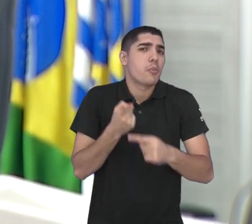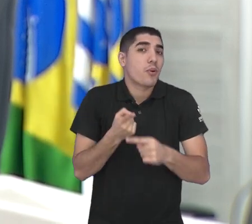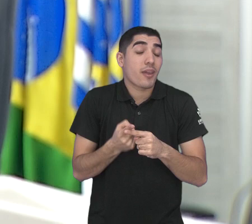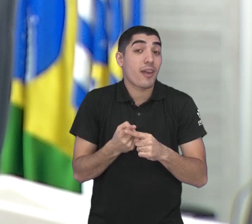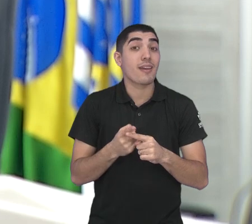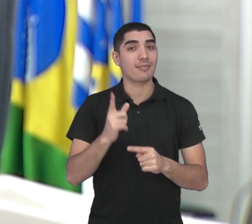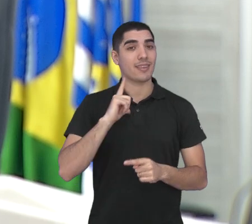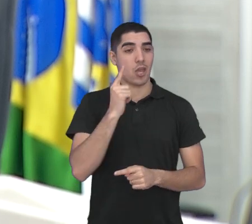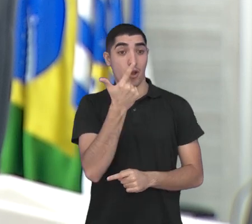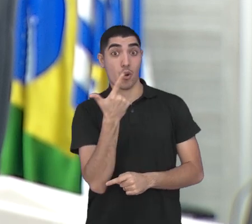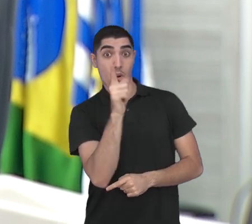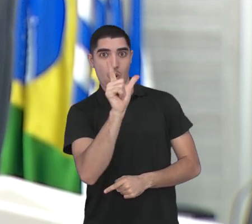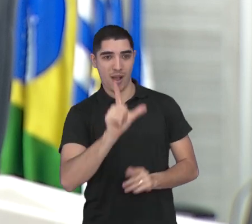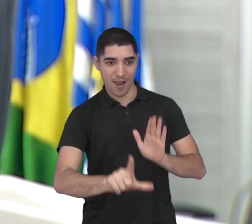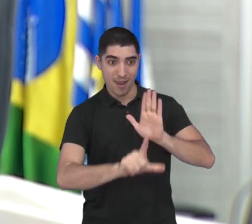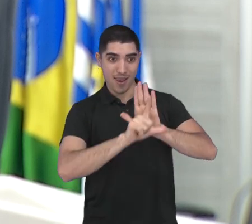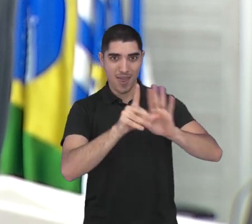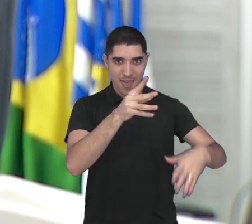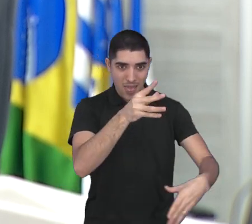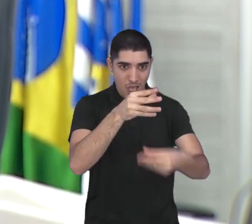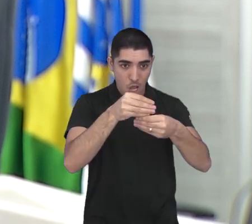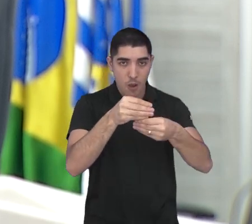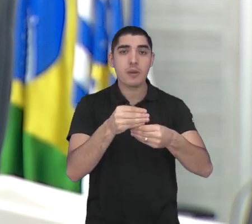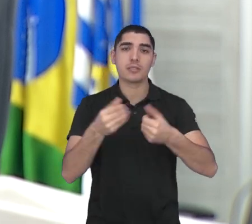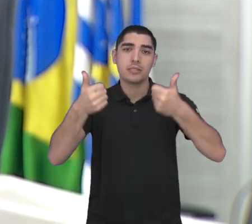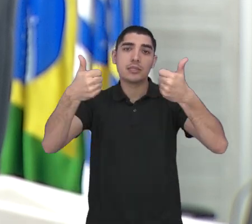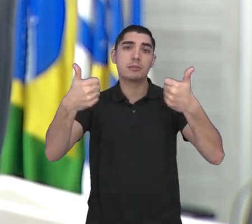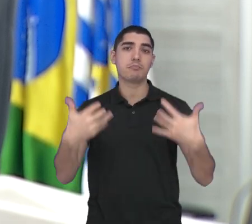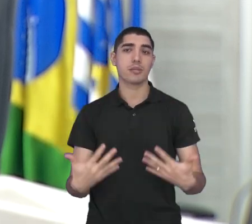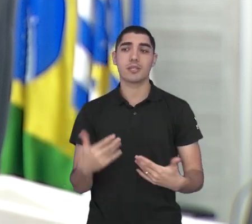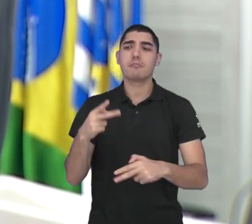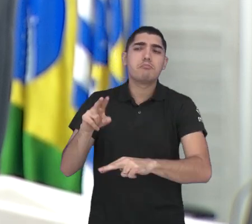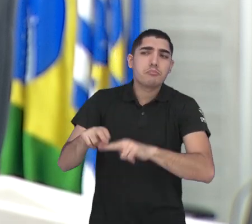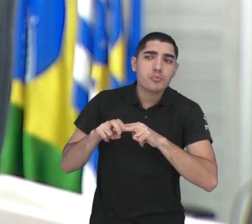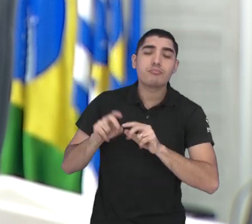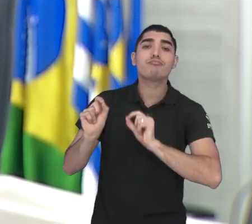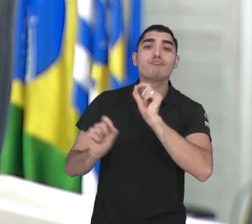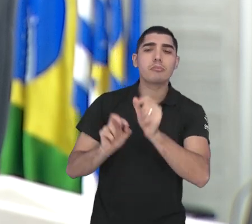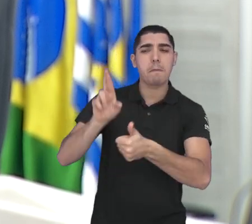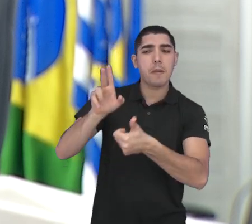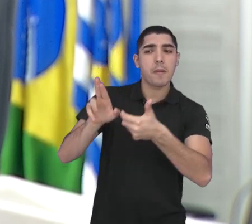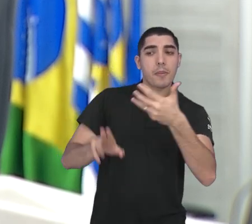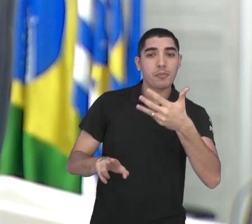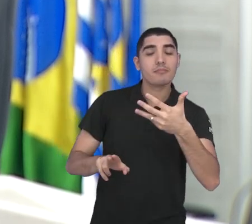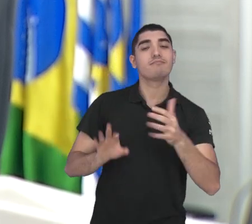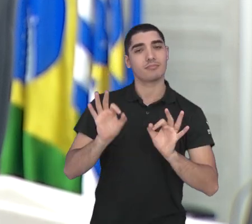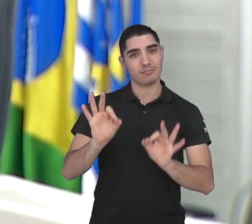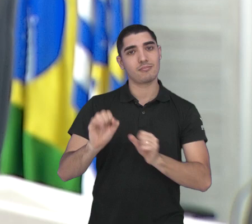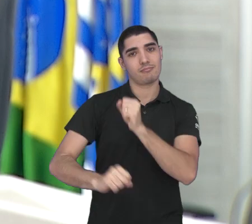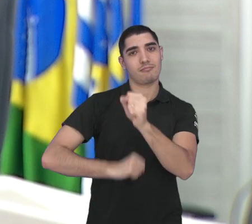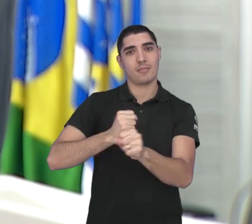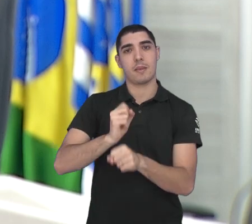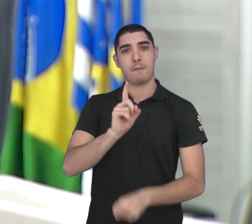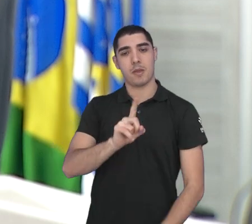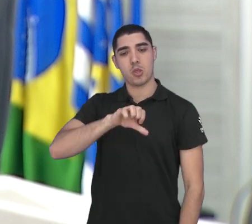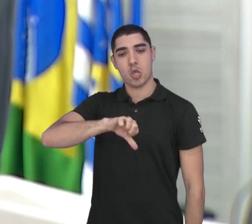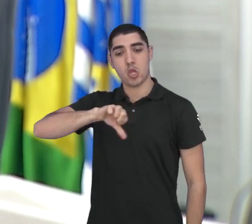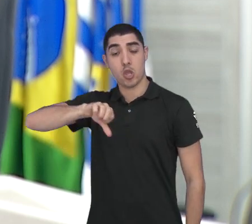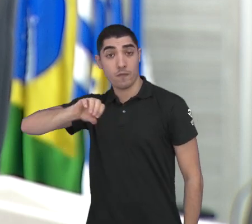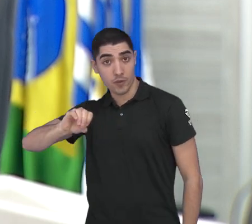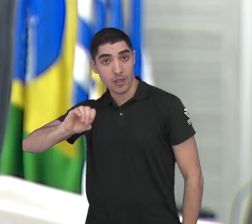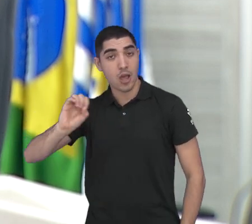também estabelecia que uma lei complementar iria ampliar essas situações. Foi o que aconteceu